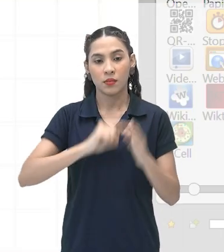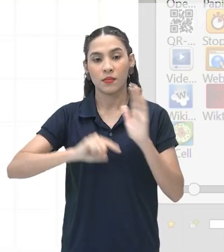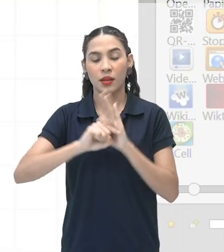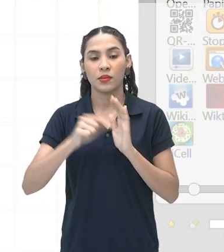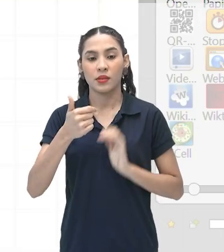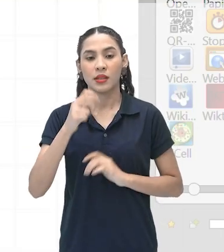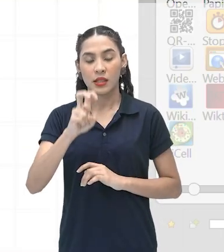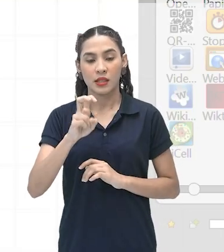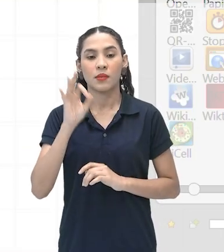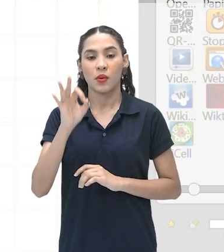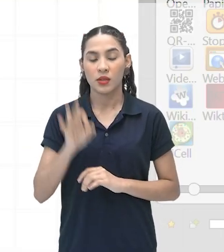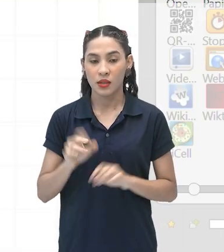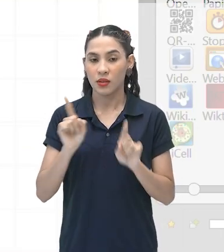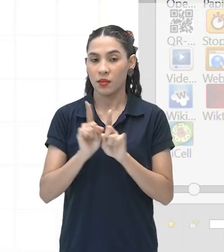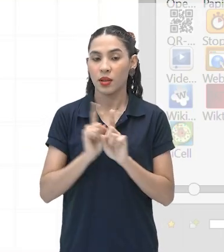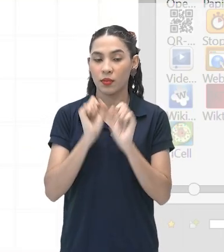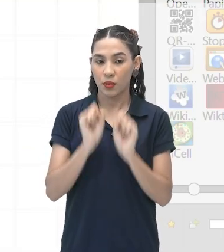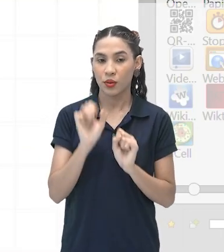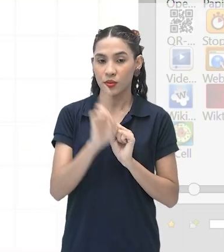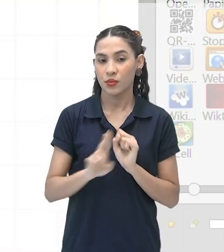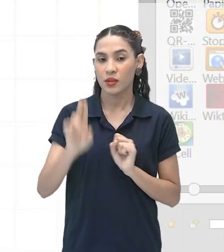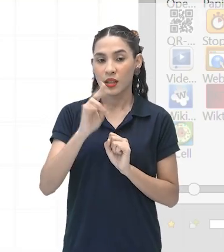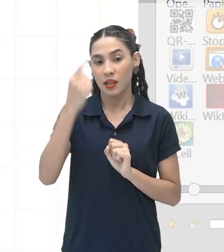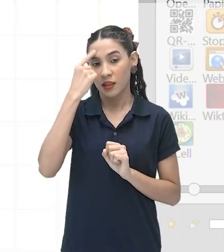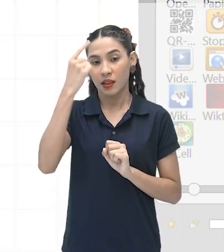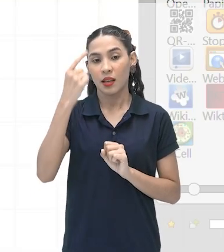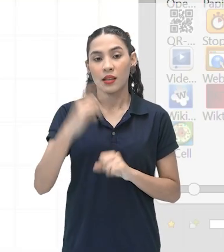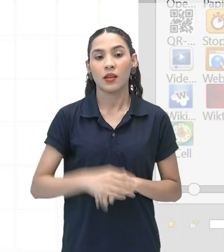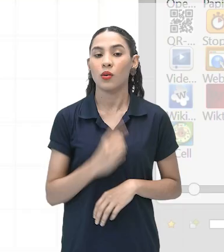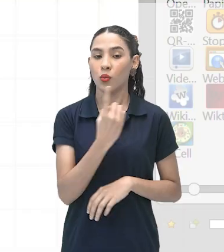15%, também eu posso fazer essa ideia. 1 menos